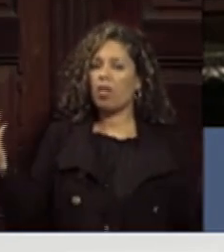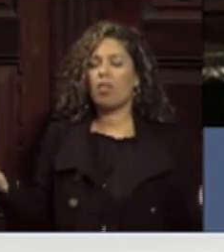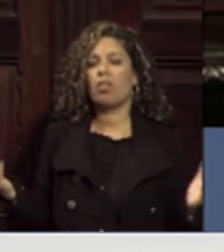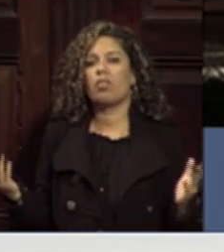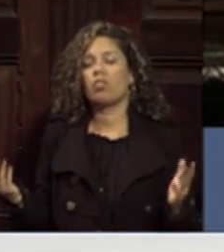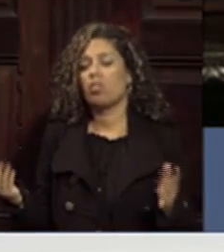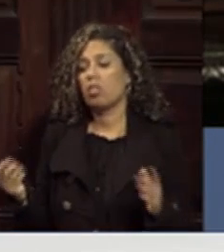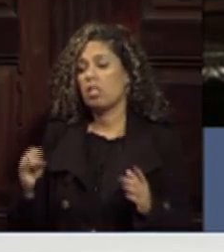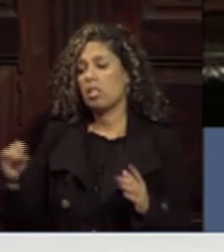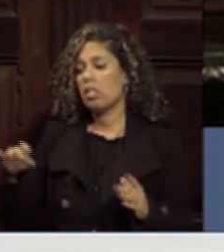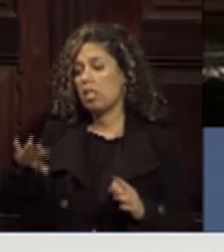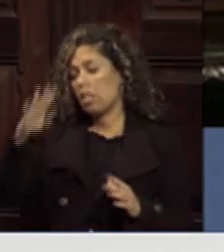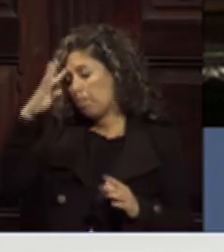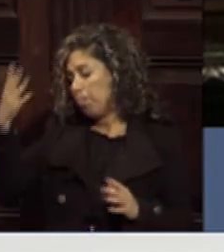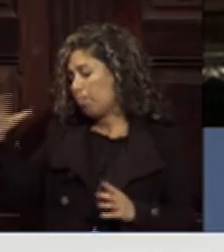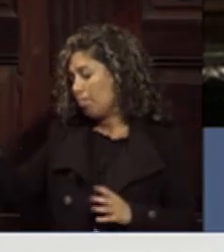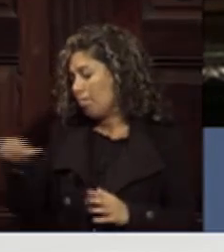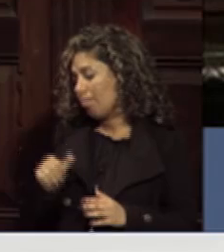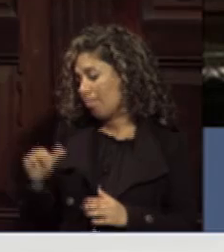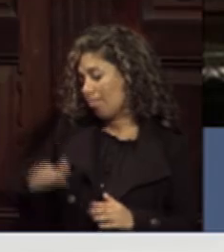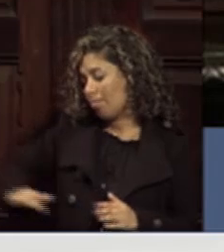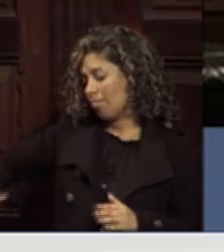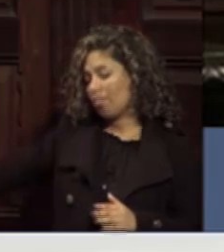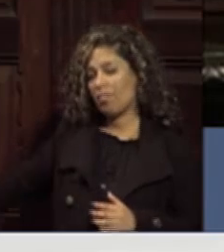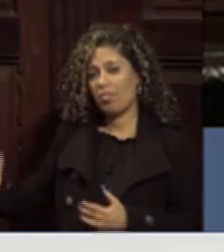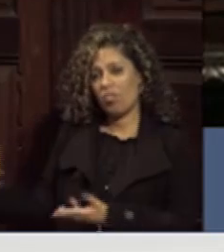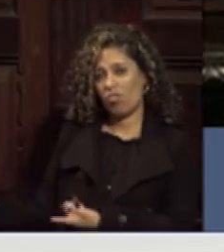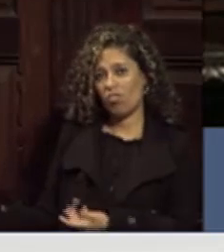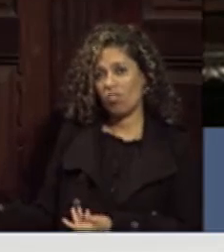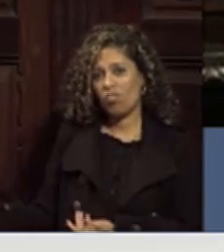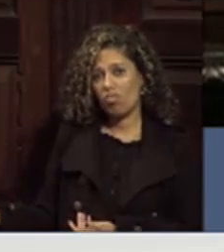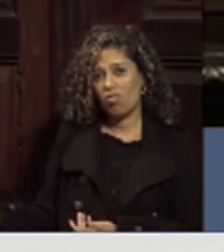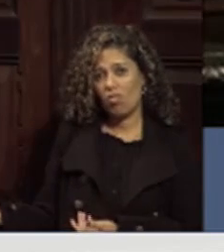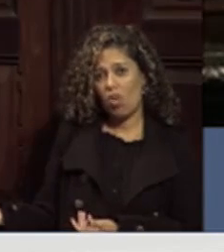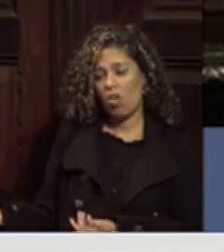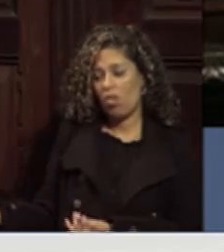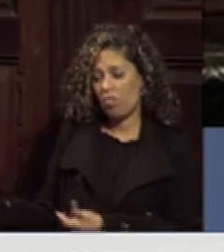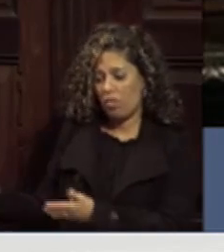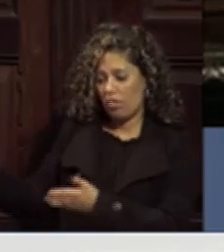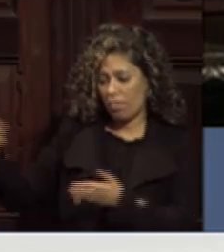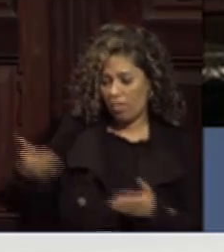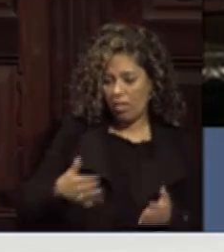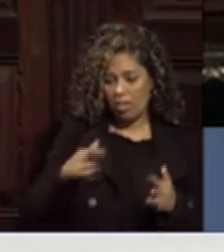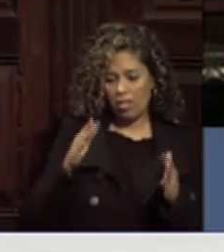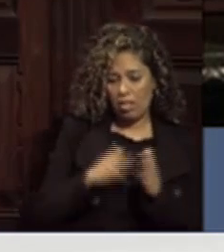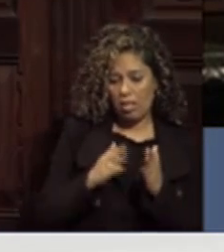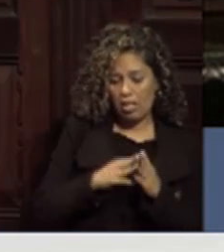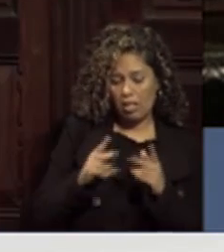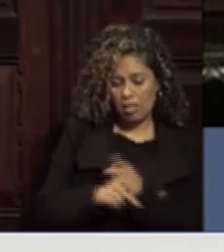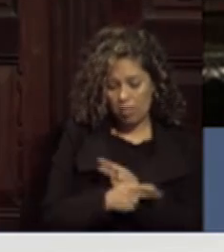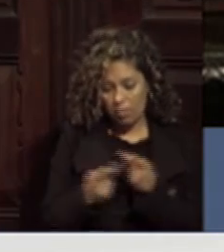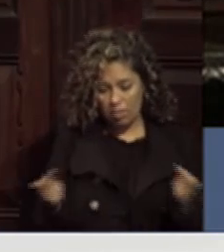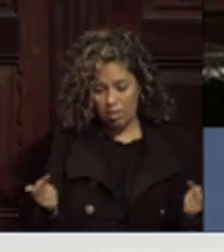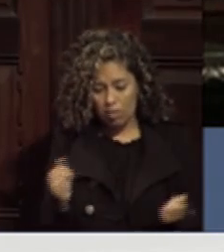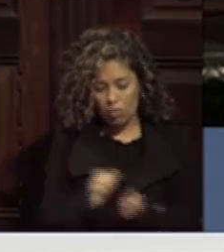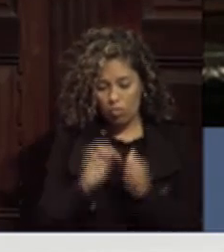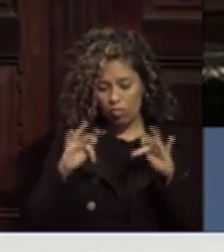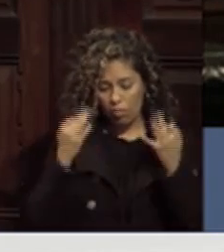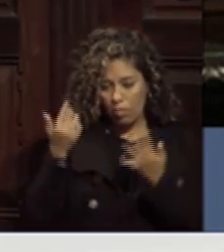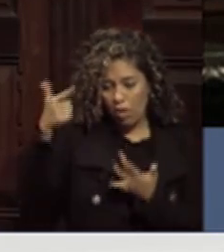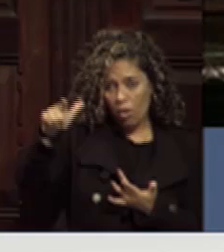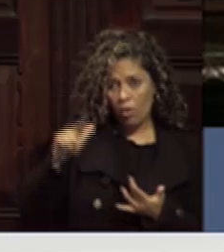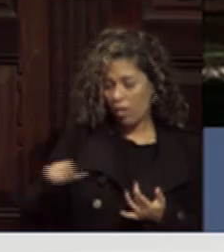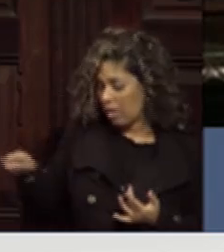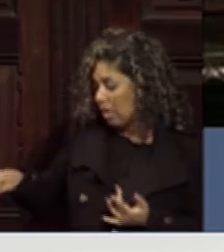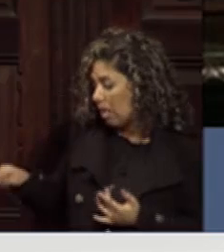de família, mesmo não sendo uma família biológica, o que importa é o amor do núcleo da família. E a maioria